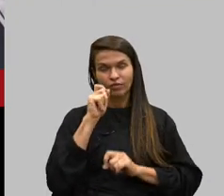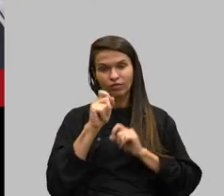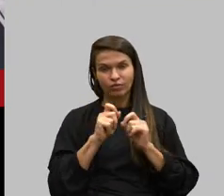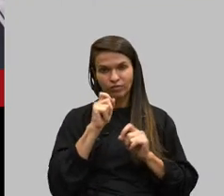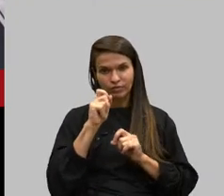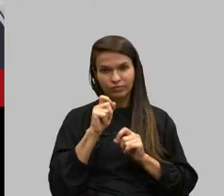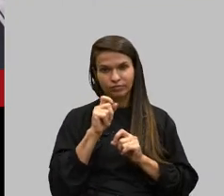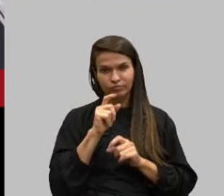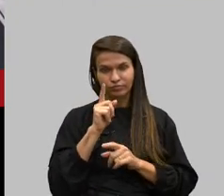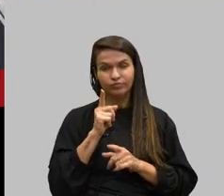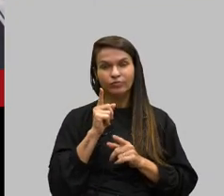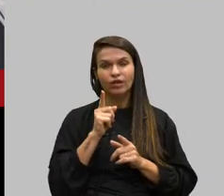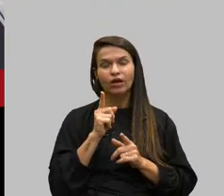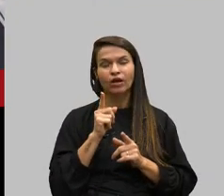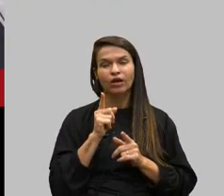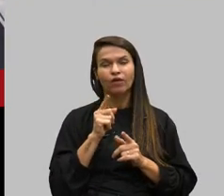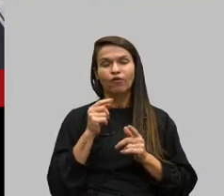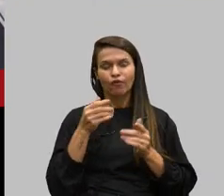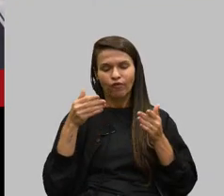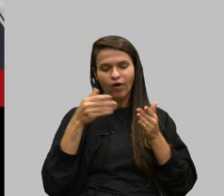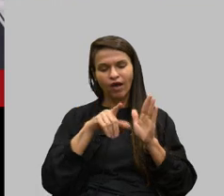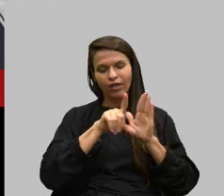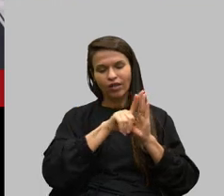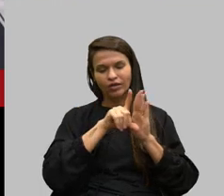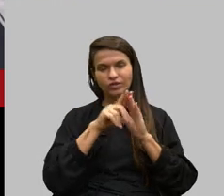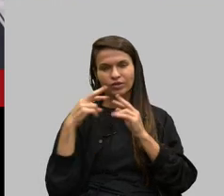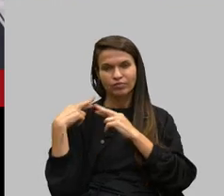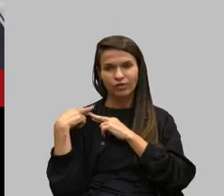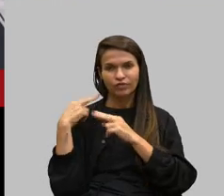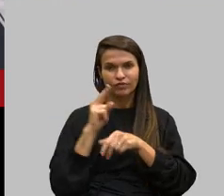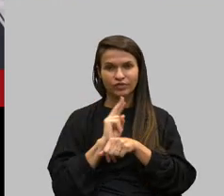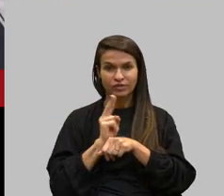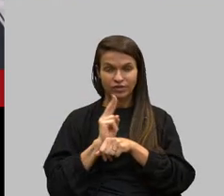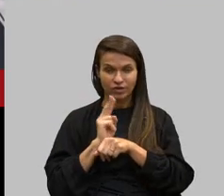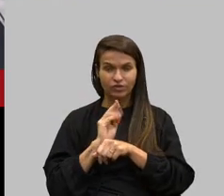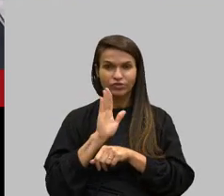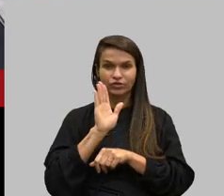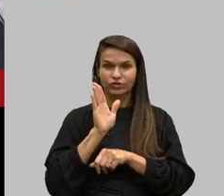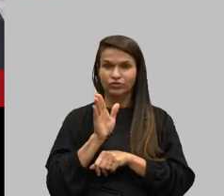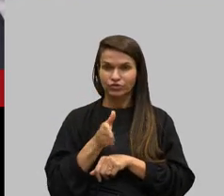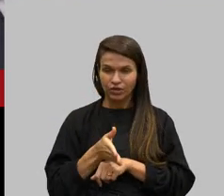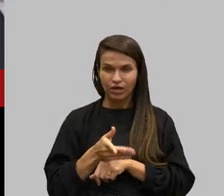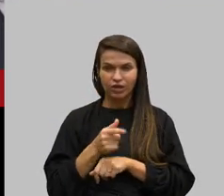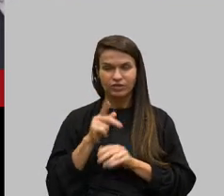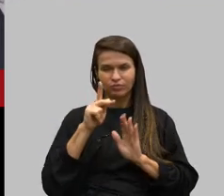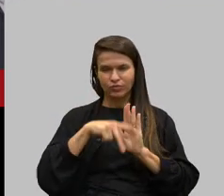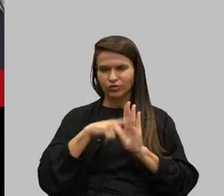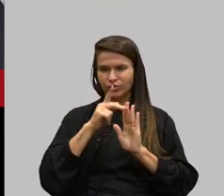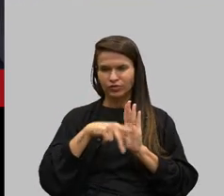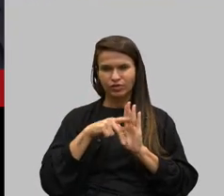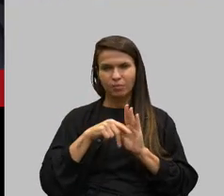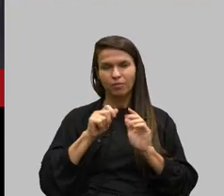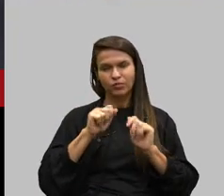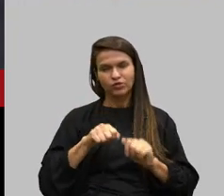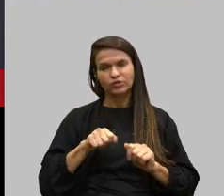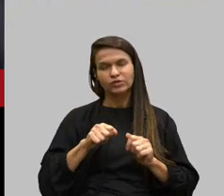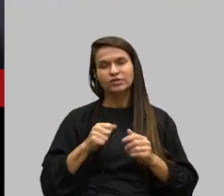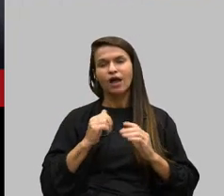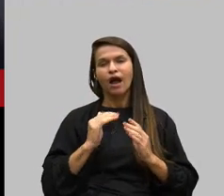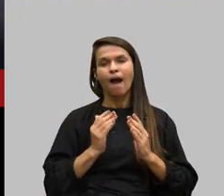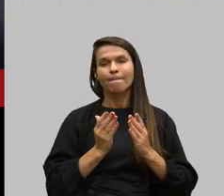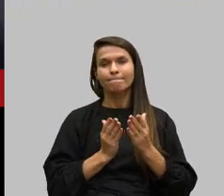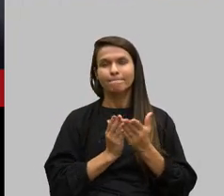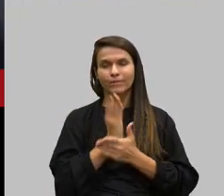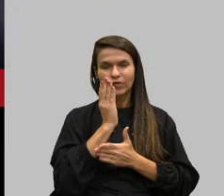ótica sob a eg da lei de responsabilidade fiscal jamais esse projeto poderia ter sido aportado com